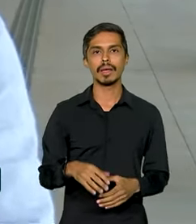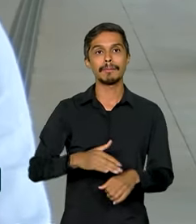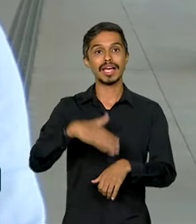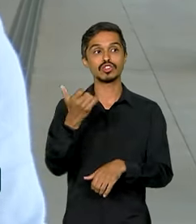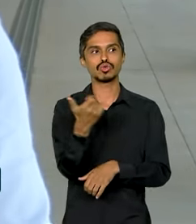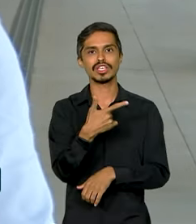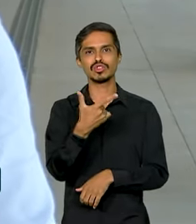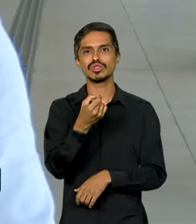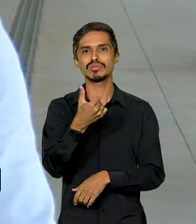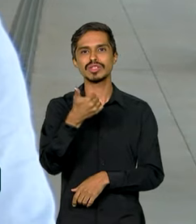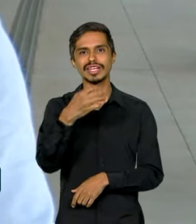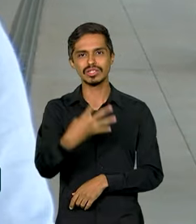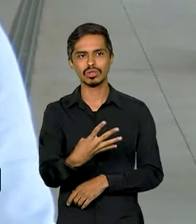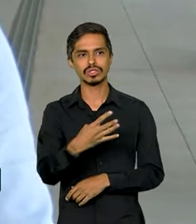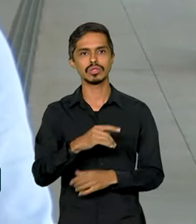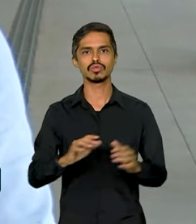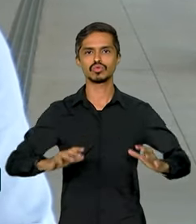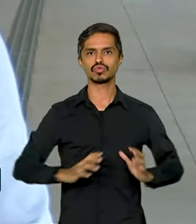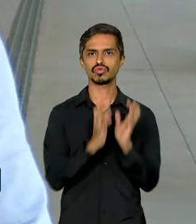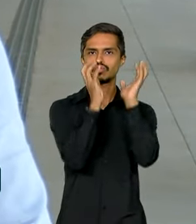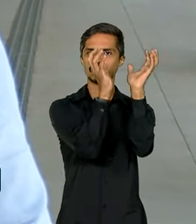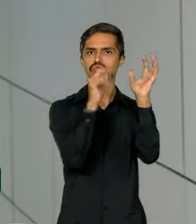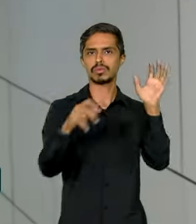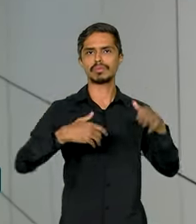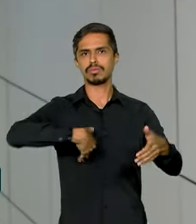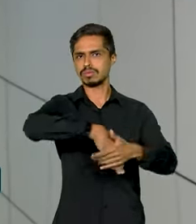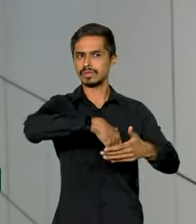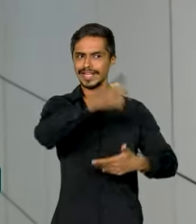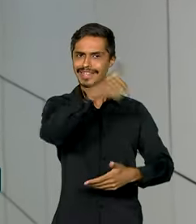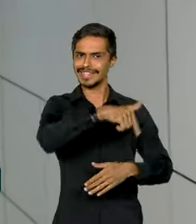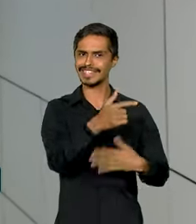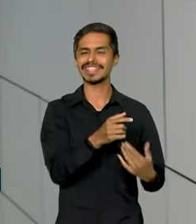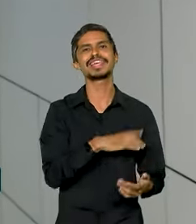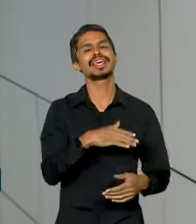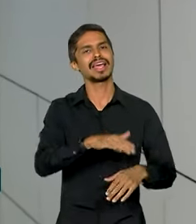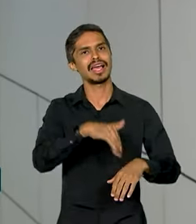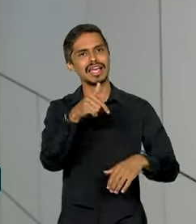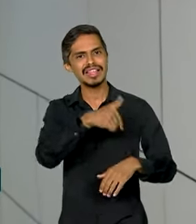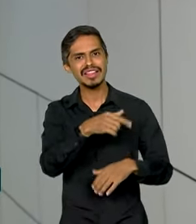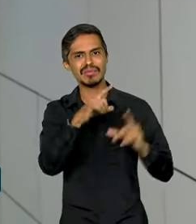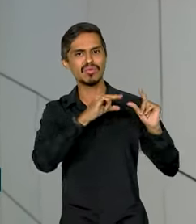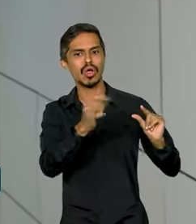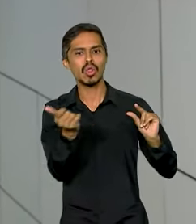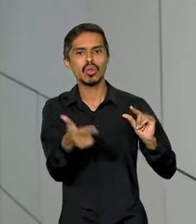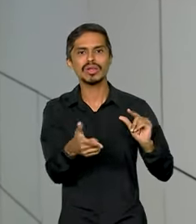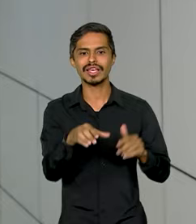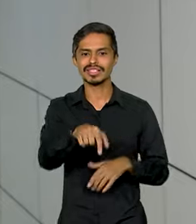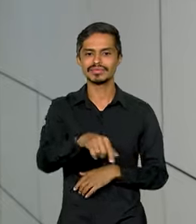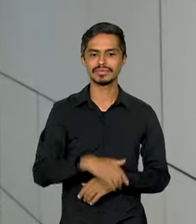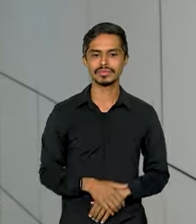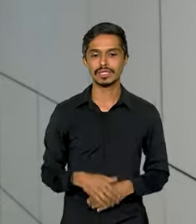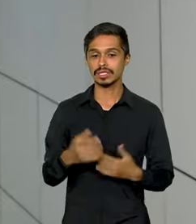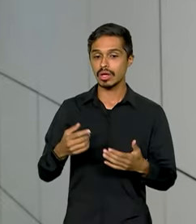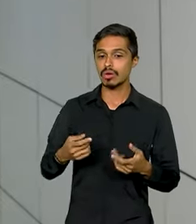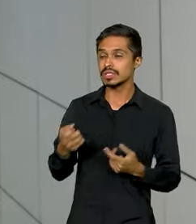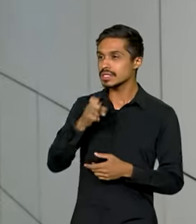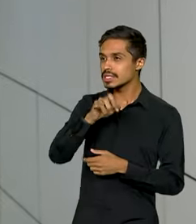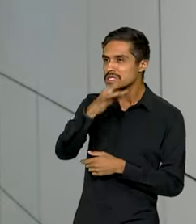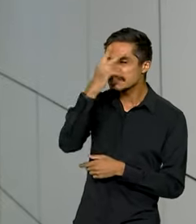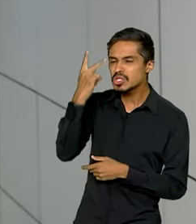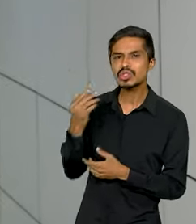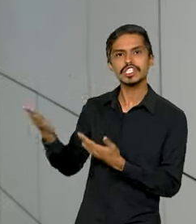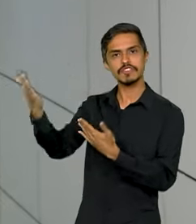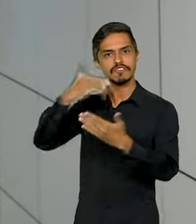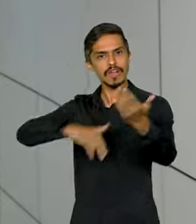2014, quando o país sediou a Copa do Mundo de Futebol. Quando o turista internacional vem para cá e gasta aqui, isso significa emprego e